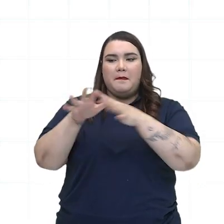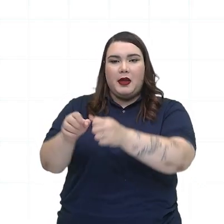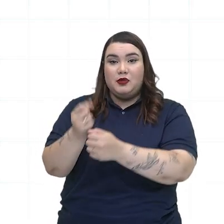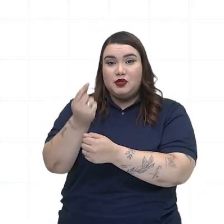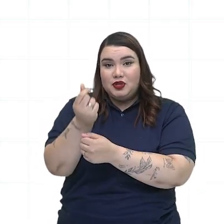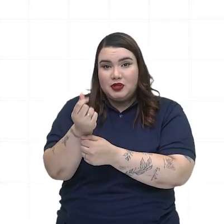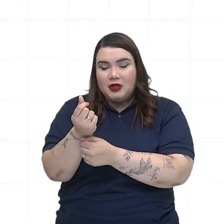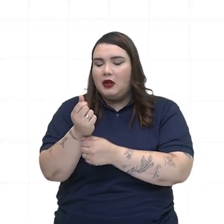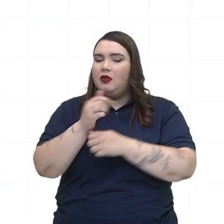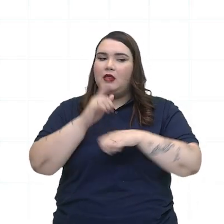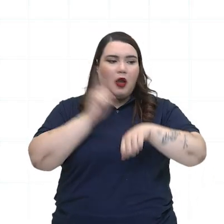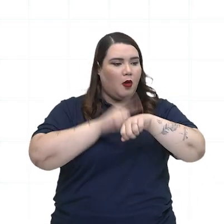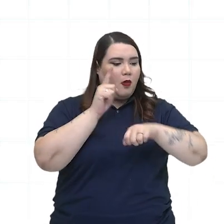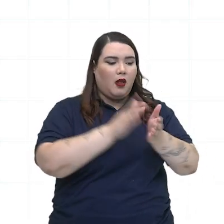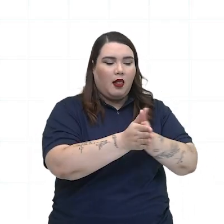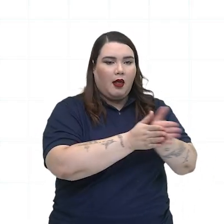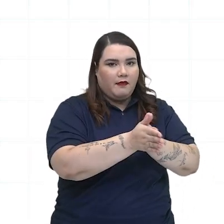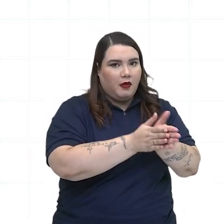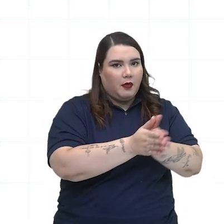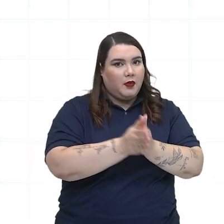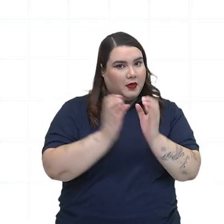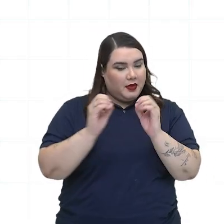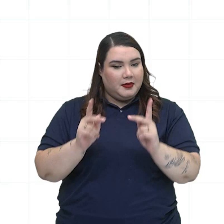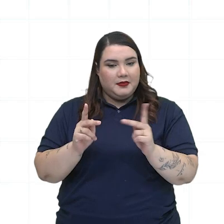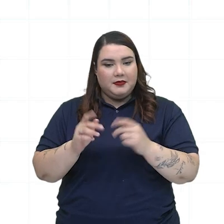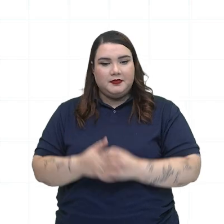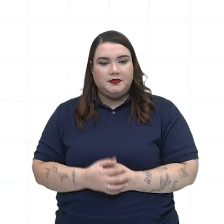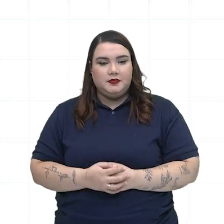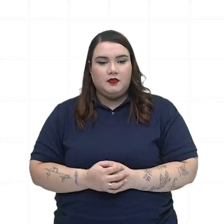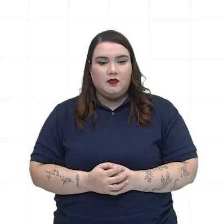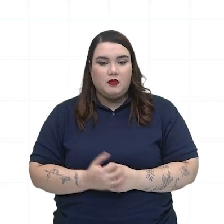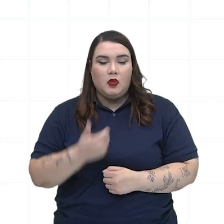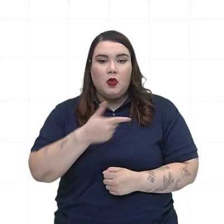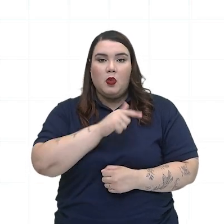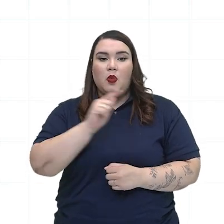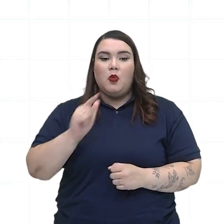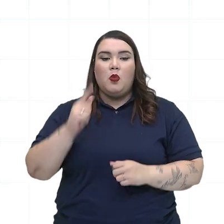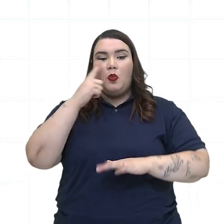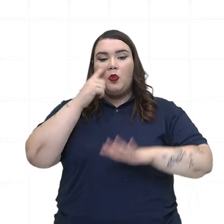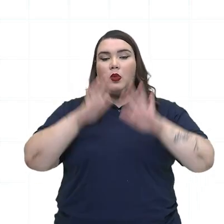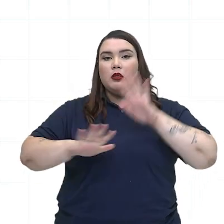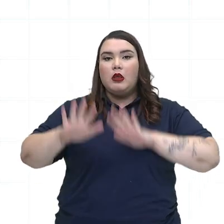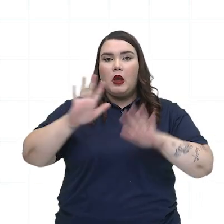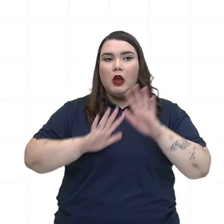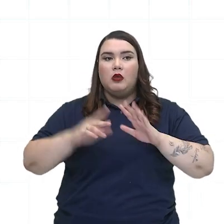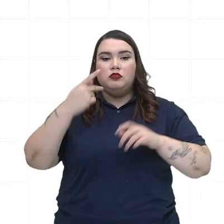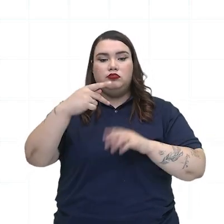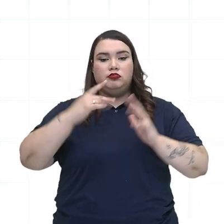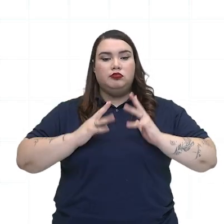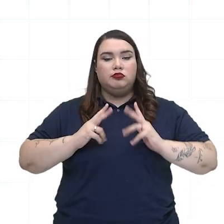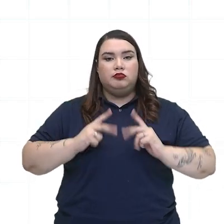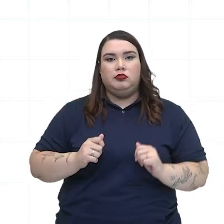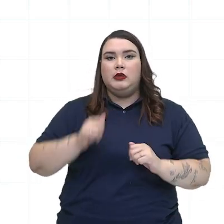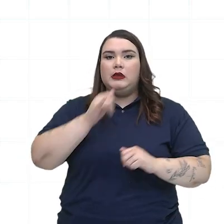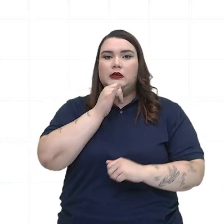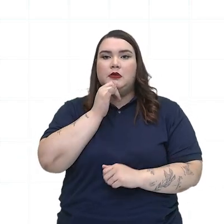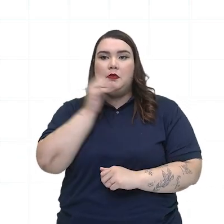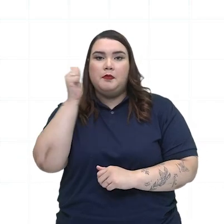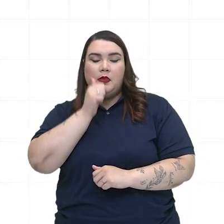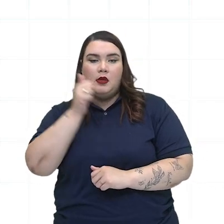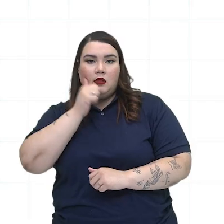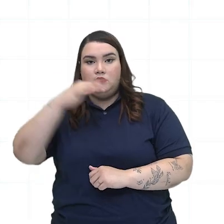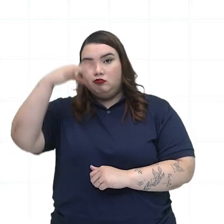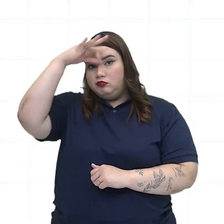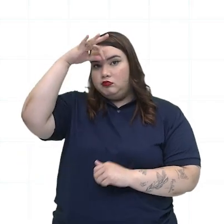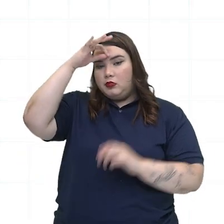mão, viu? Outro cuidado é a higiene correta com as partes íntimas, tanto meninas quanto meninos, e o